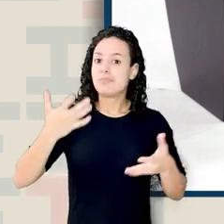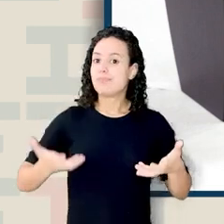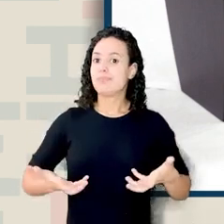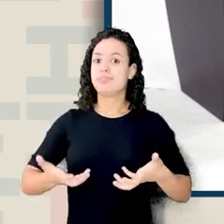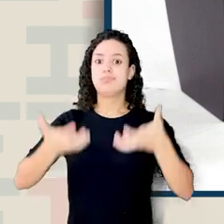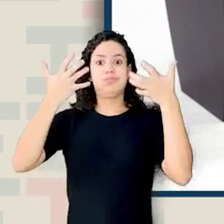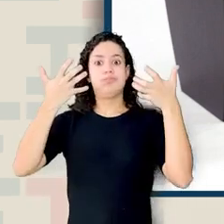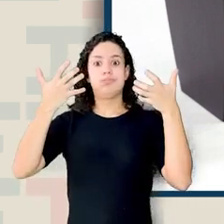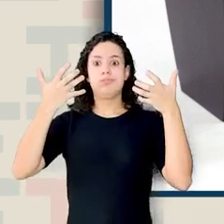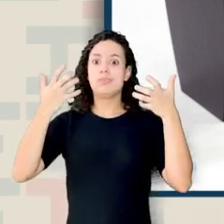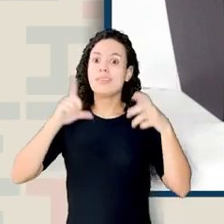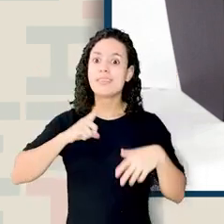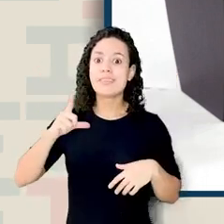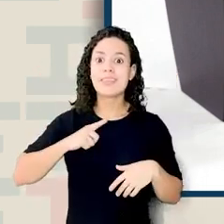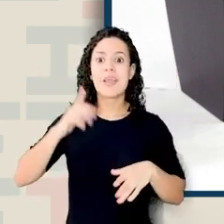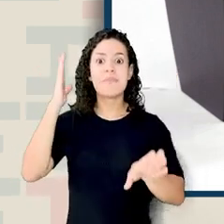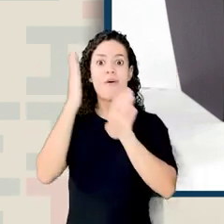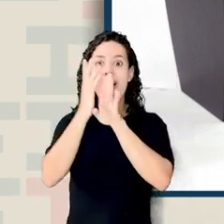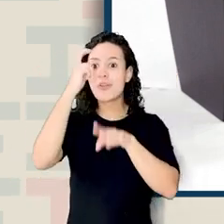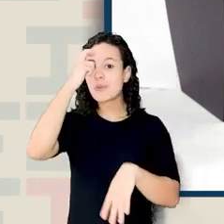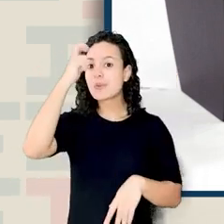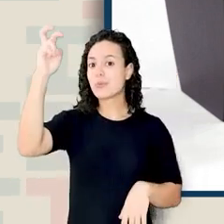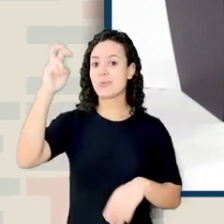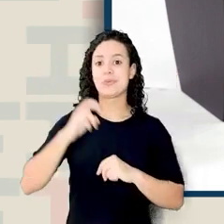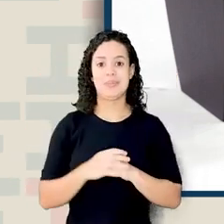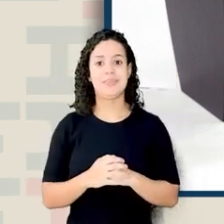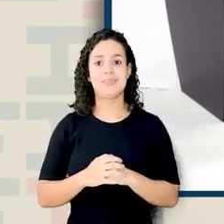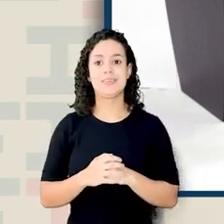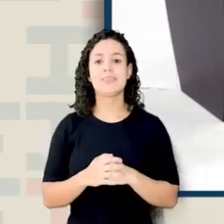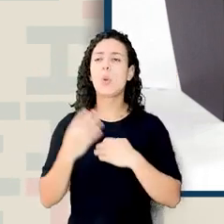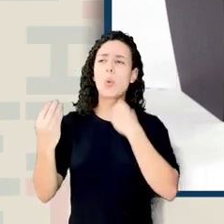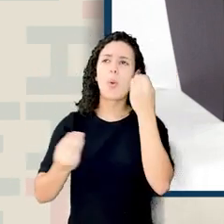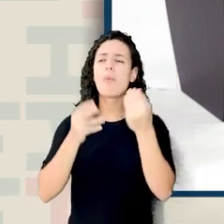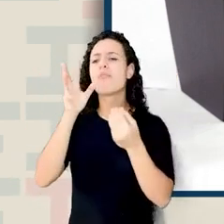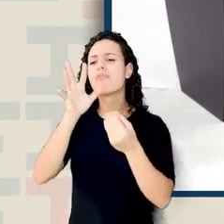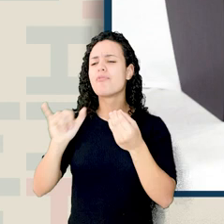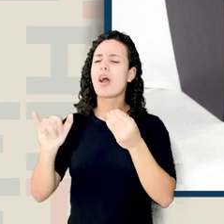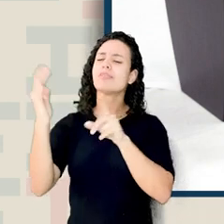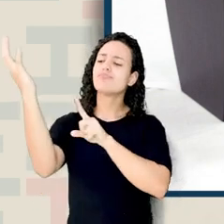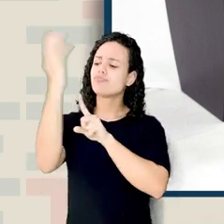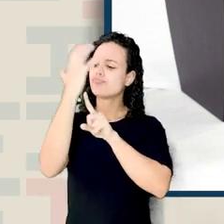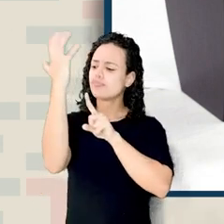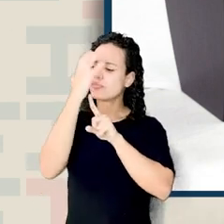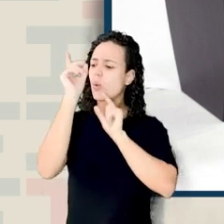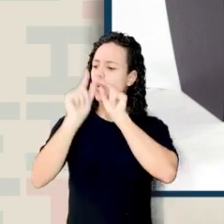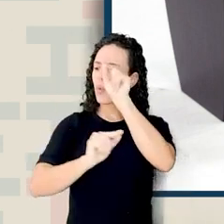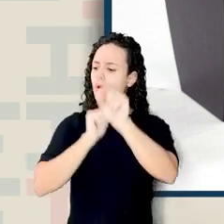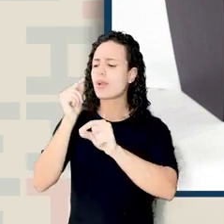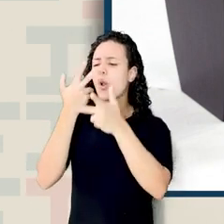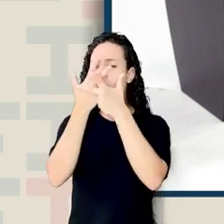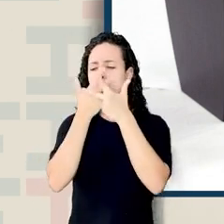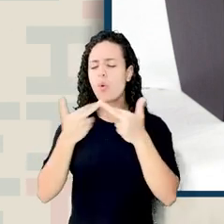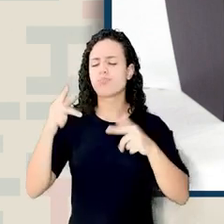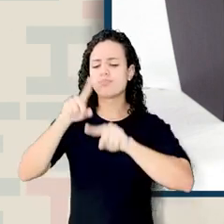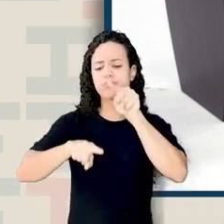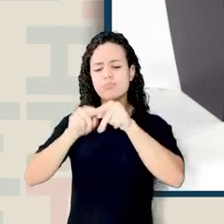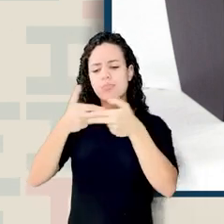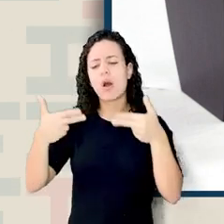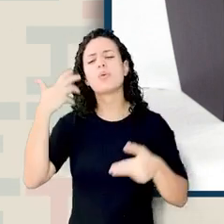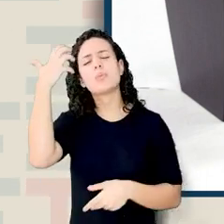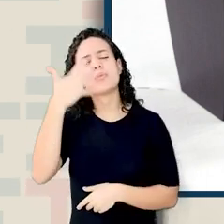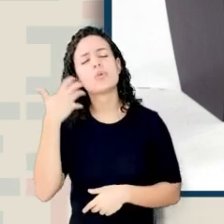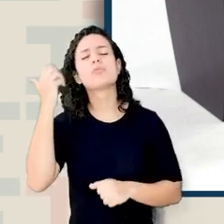temos propiciado pela dinâmica cultural e como isso interfere diretamente as questões dos instrumentos,